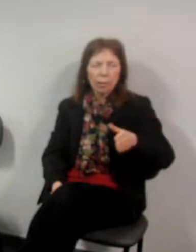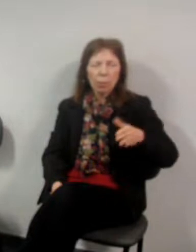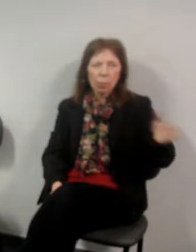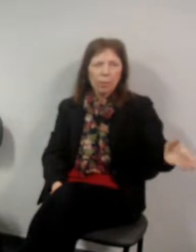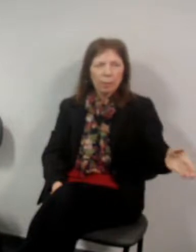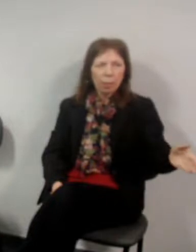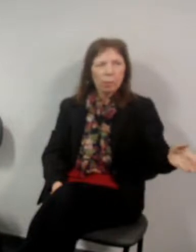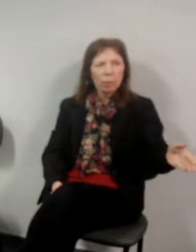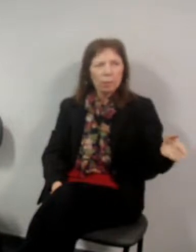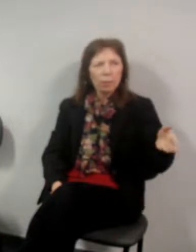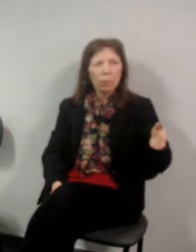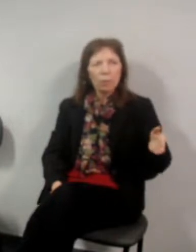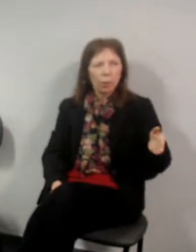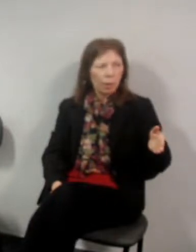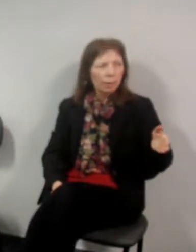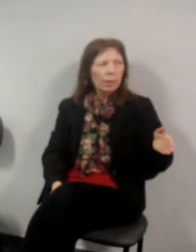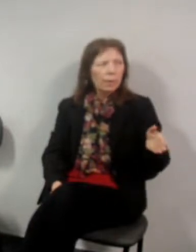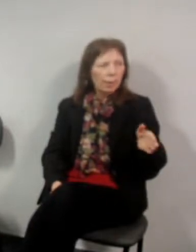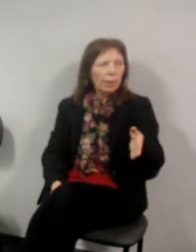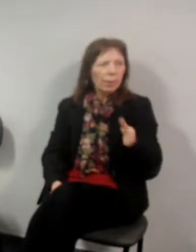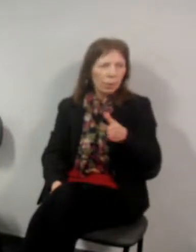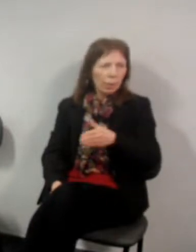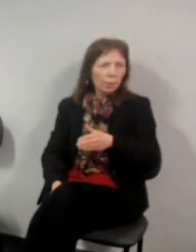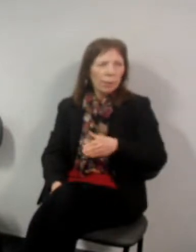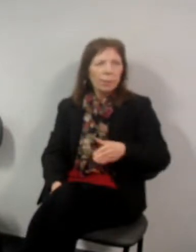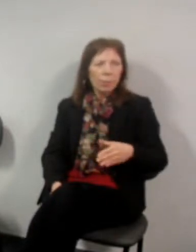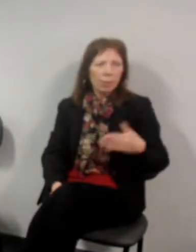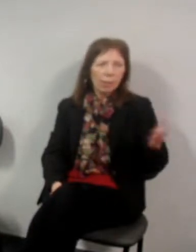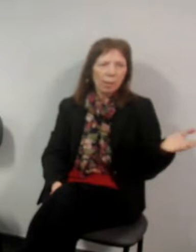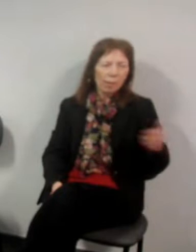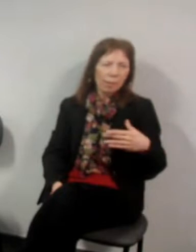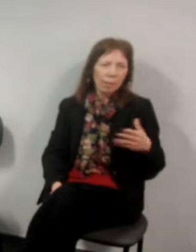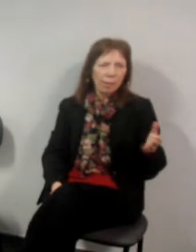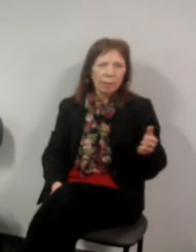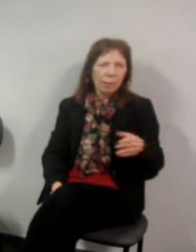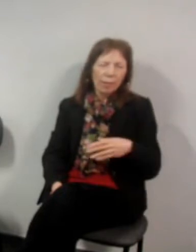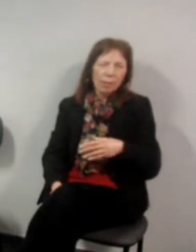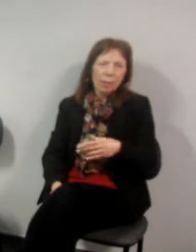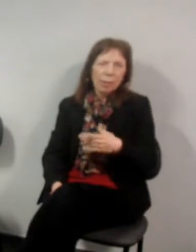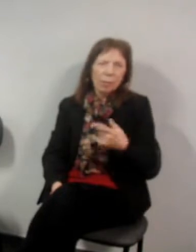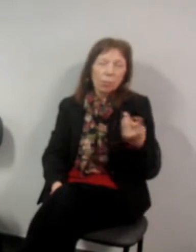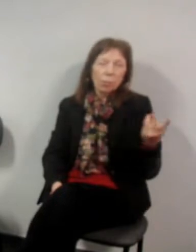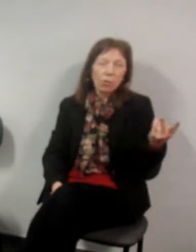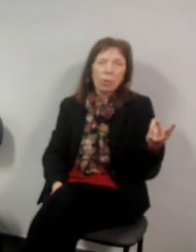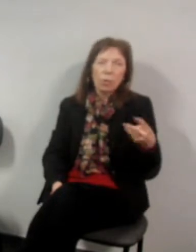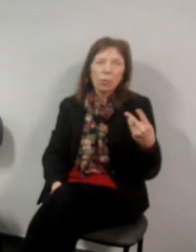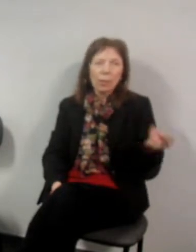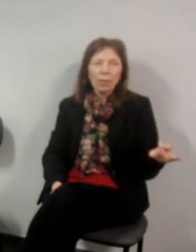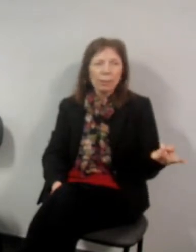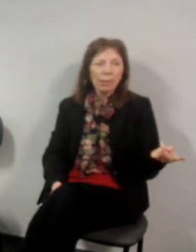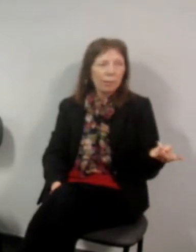de diarreia já começa a dar o salado Doriflora, né? Já tem que abusar assim, porque tem crianças que às vezes 2 dias